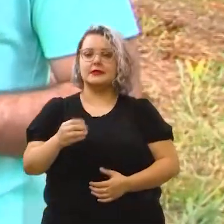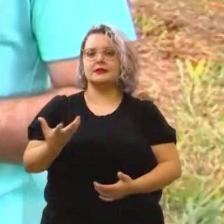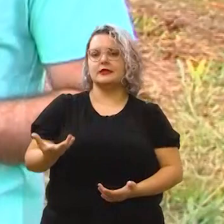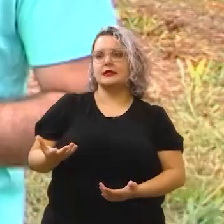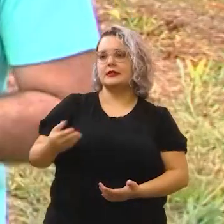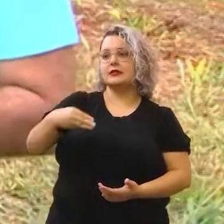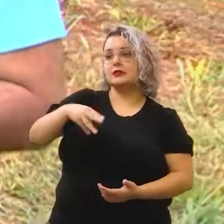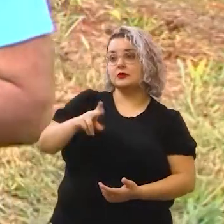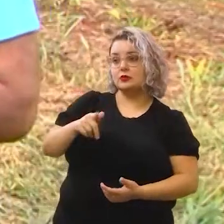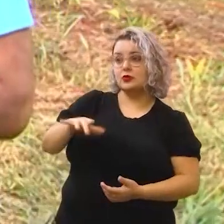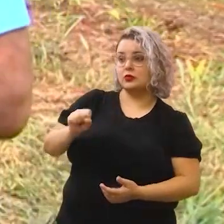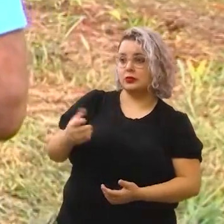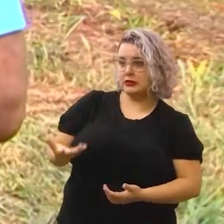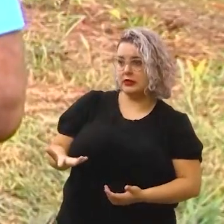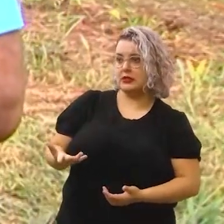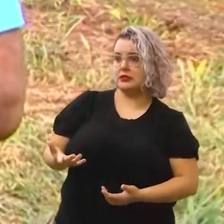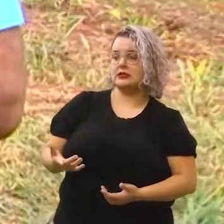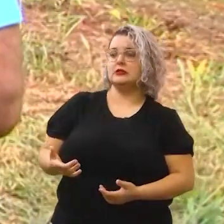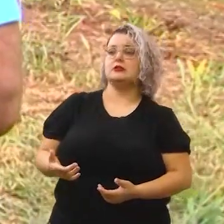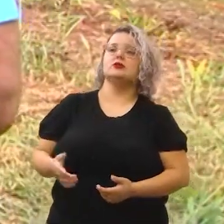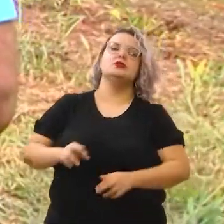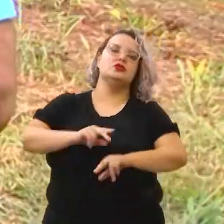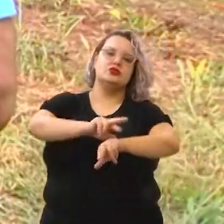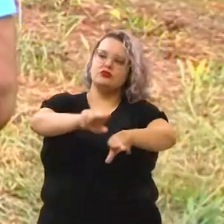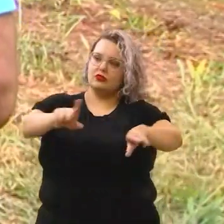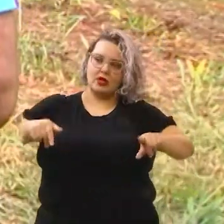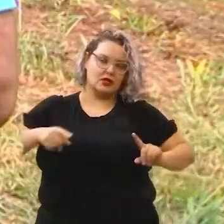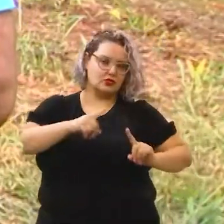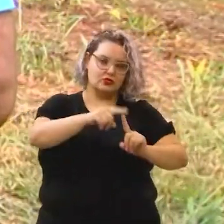arbóreas, diferentes espécies, tá?